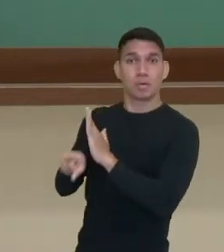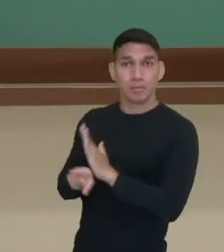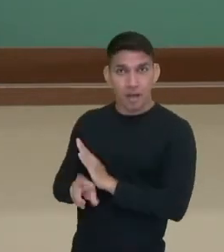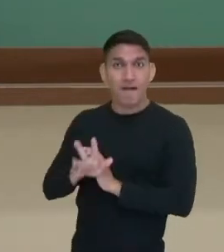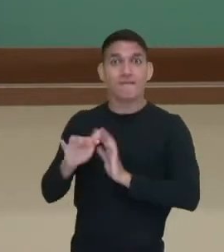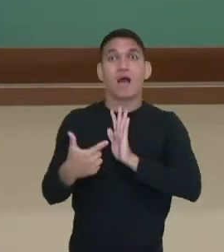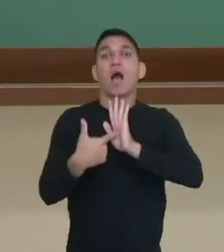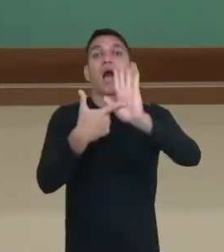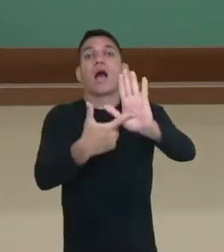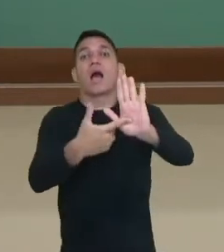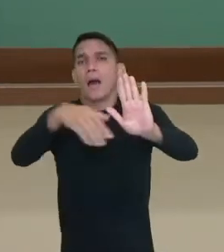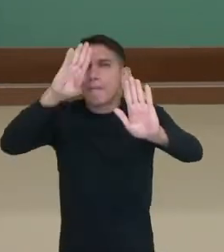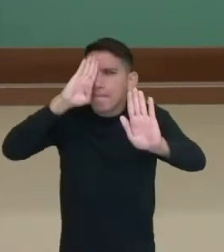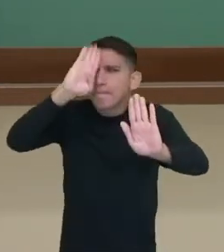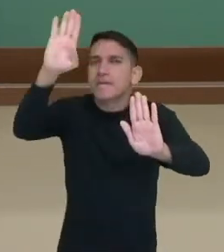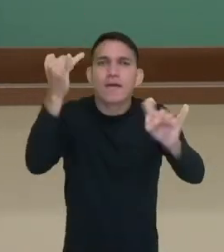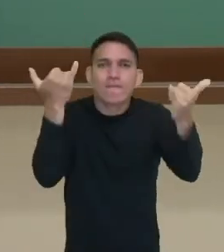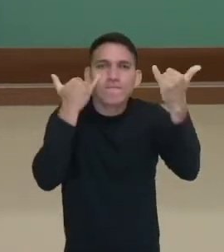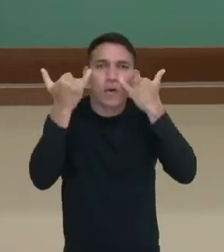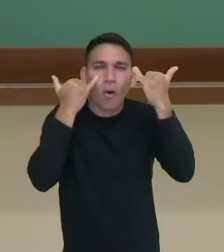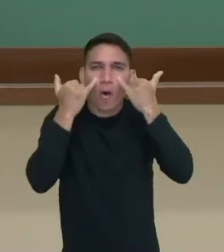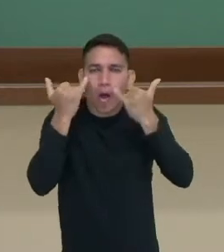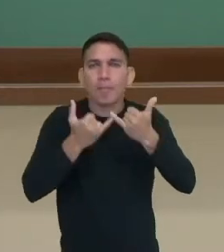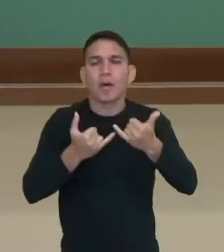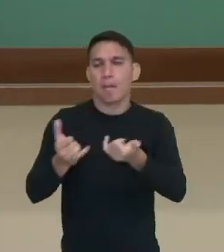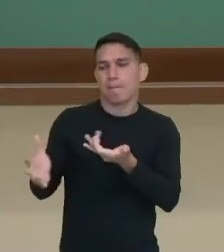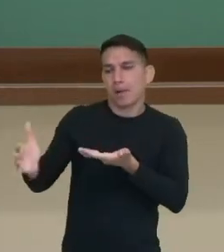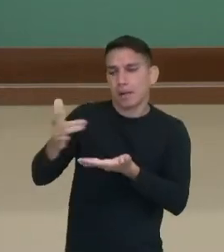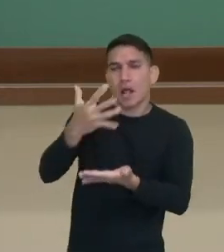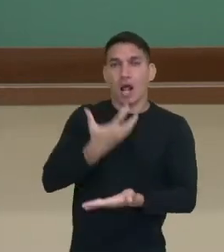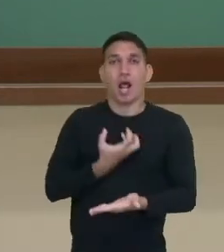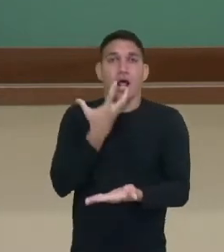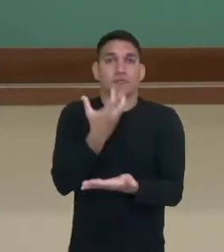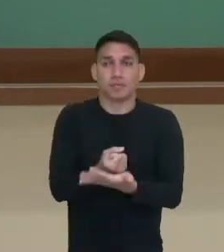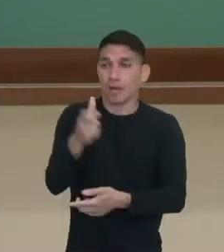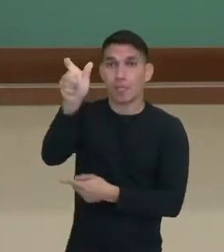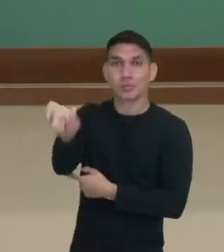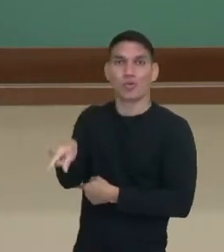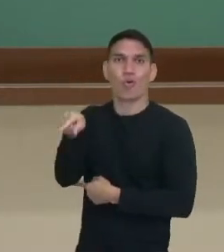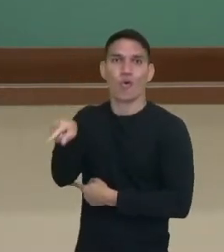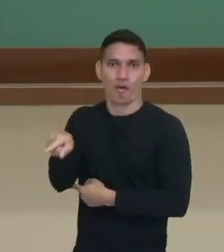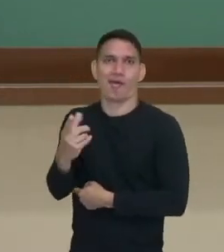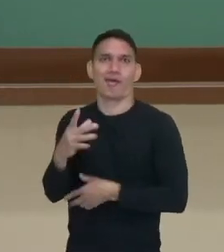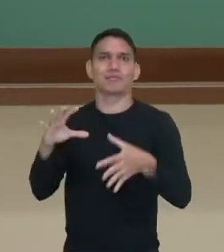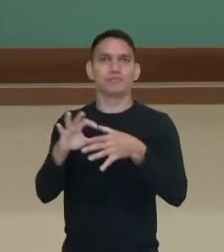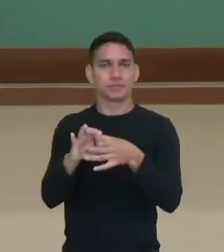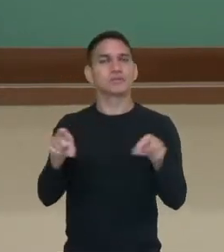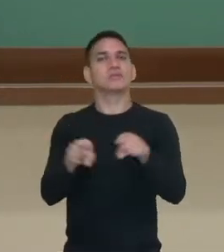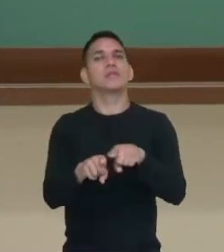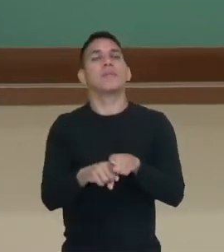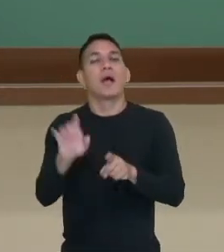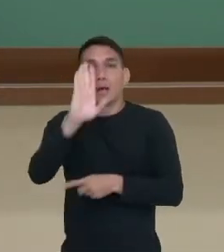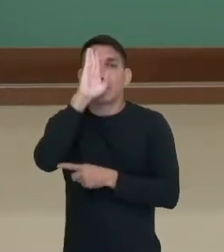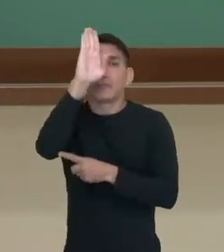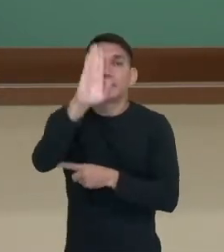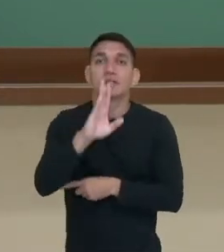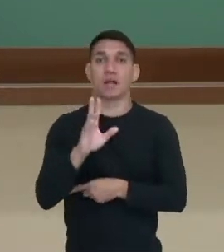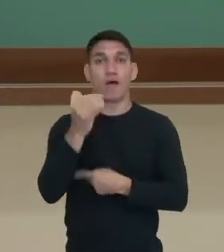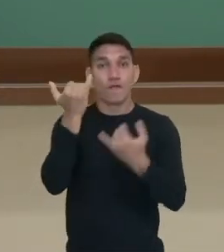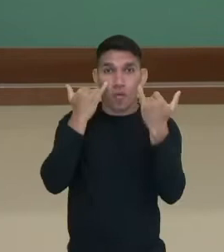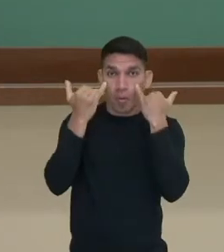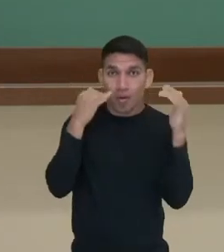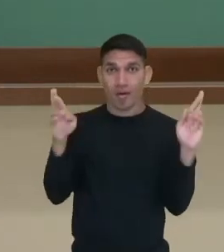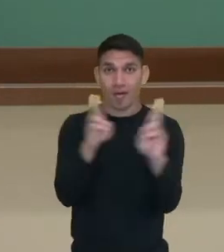traz ali as principais informações, dados biográficos do entrevistado, ou então as principais informações relativas ao